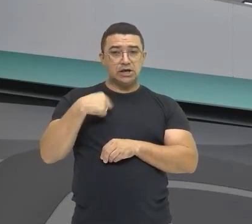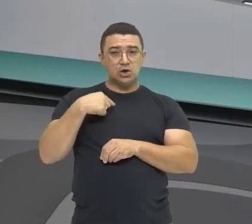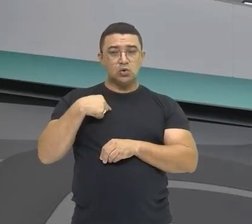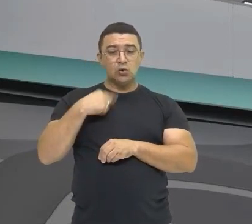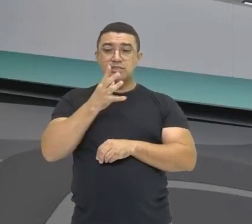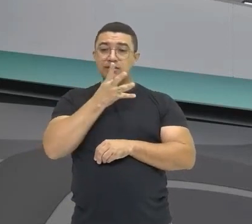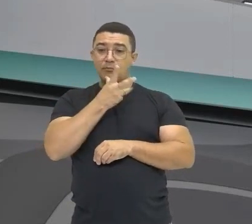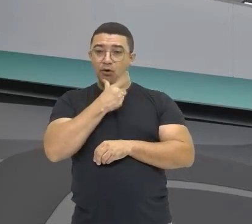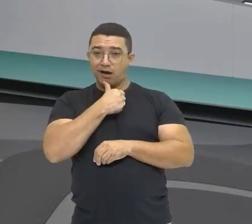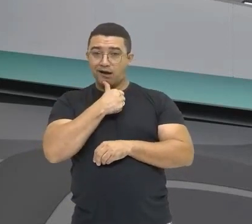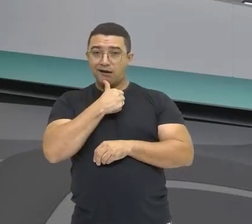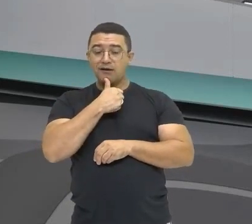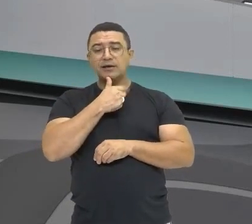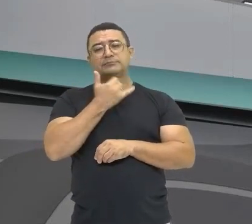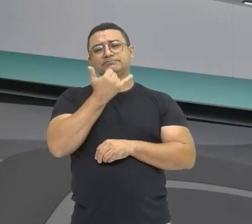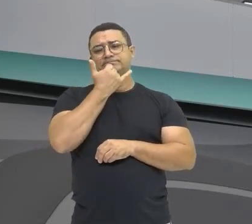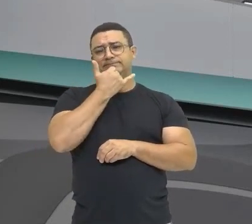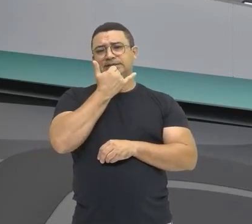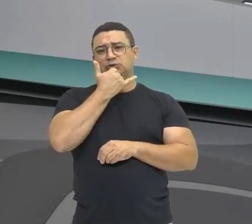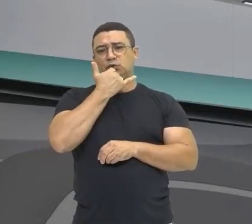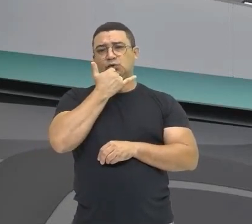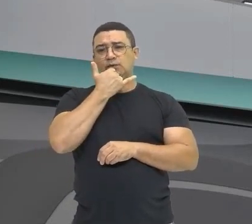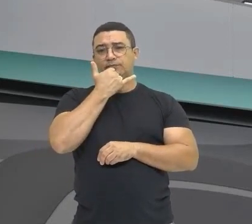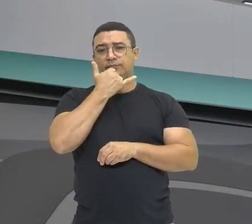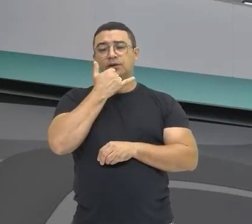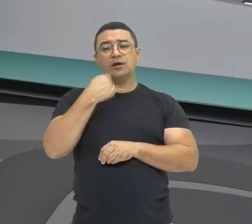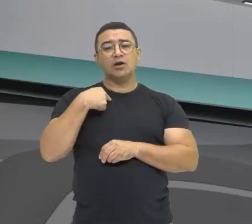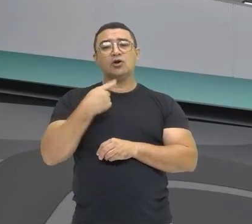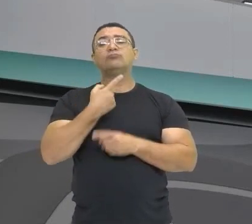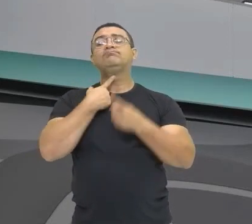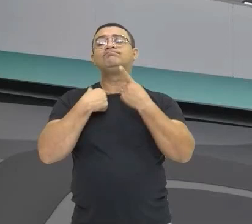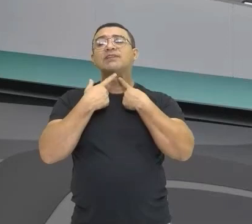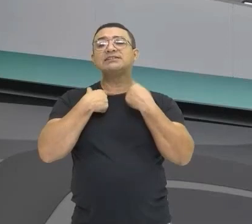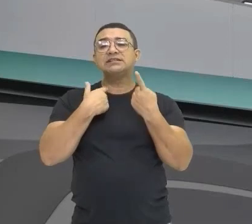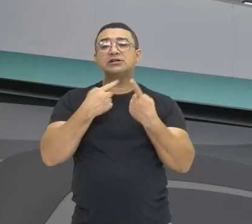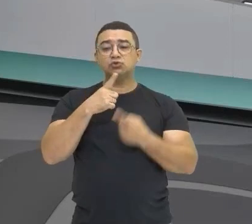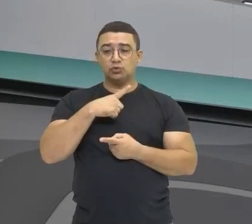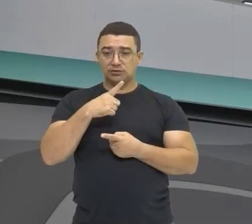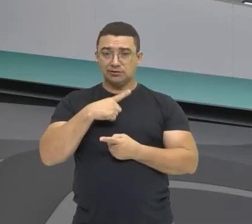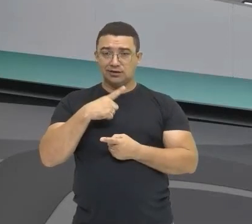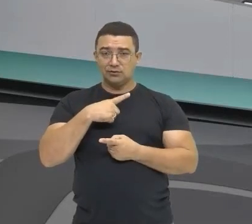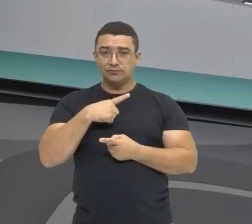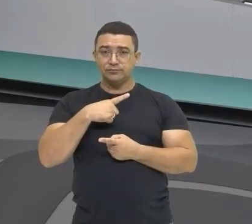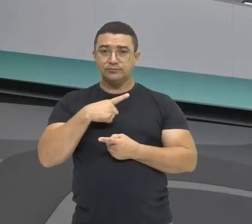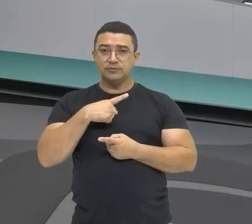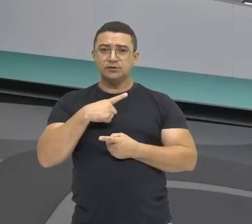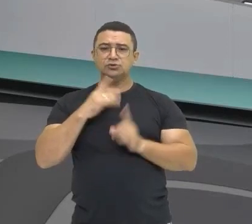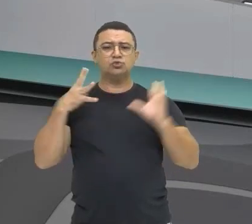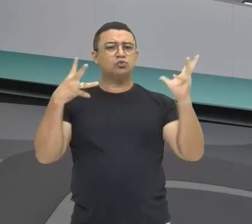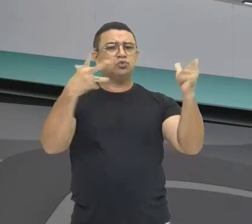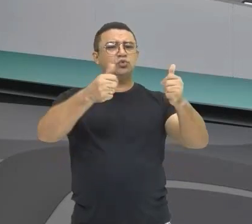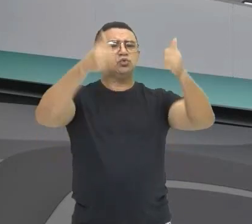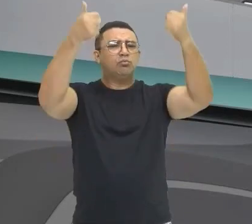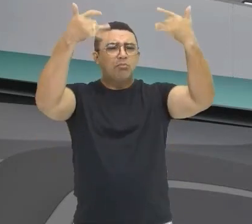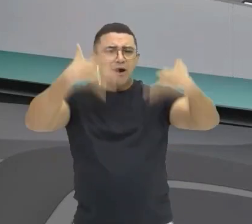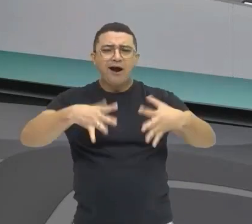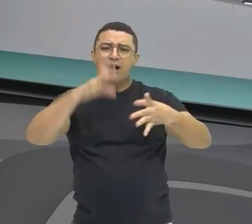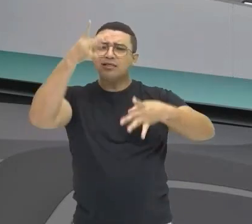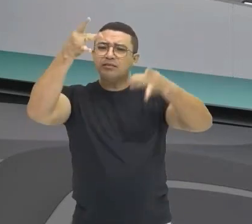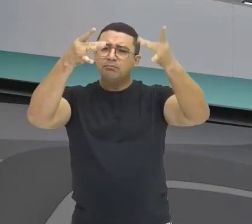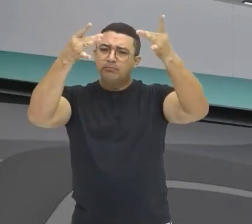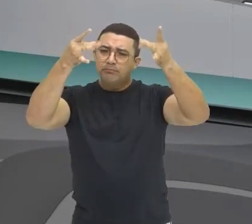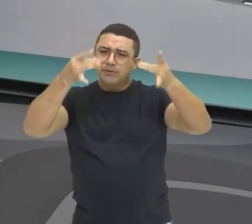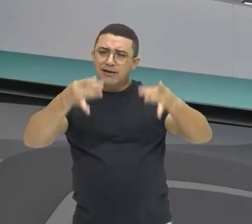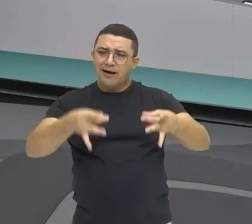me alonguei, ela me perdoe, que o desejo que tinha de vos tudo dizer, Mo fez